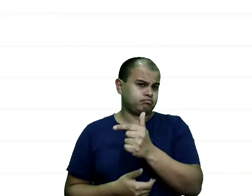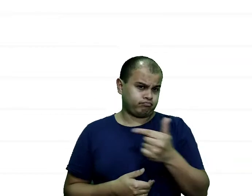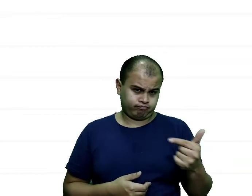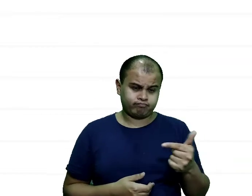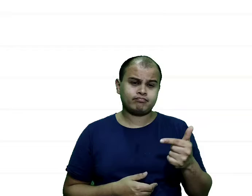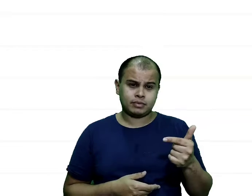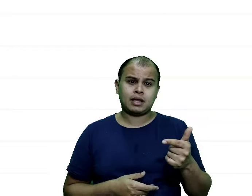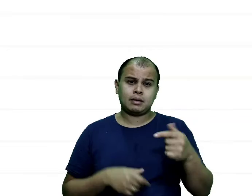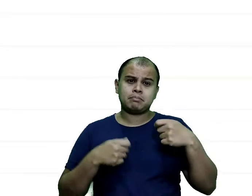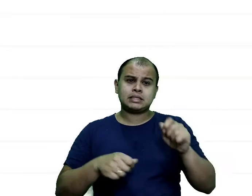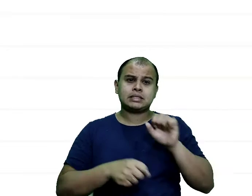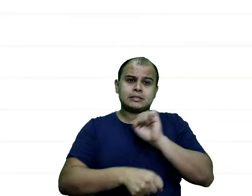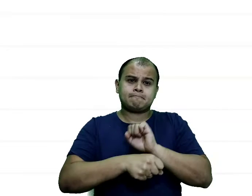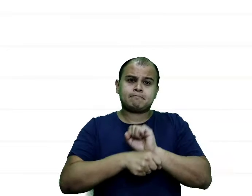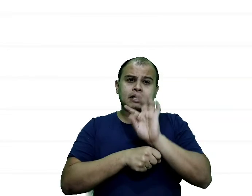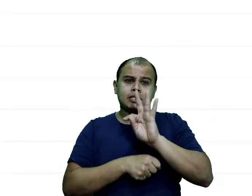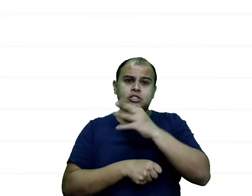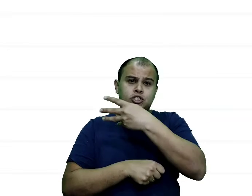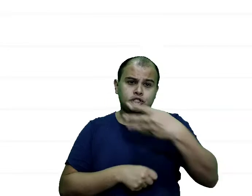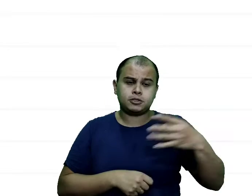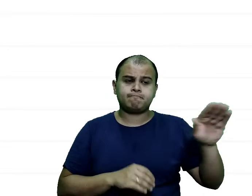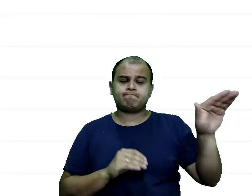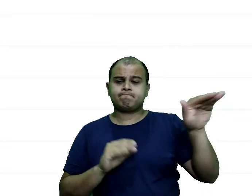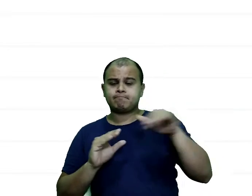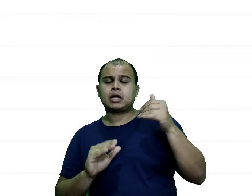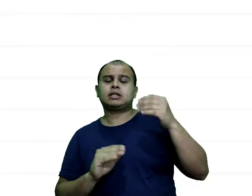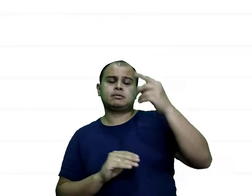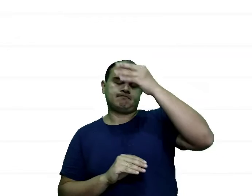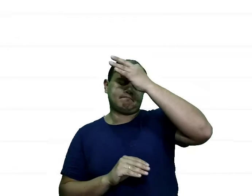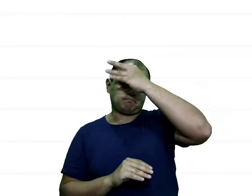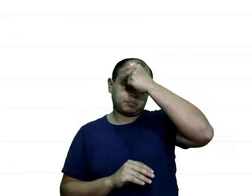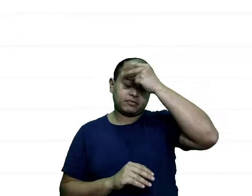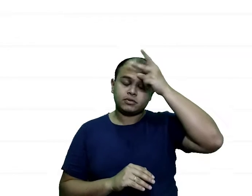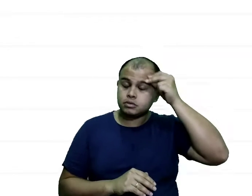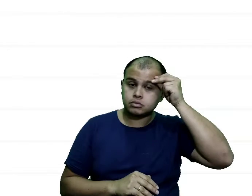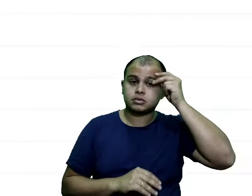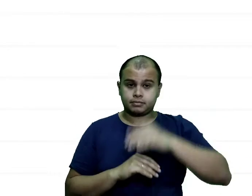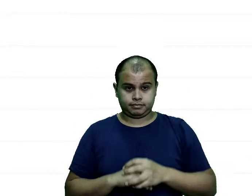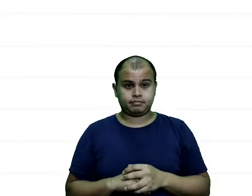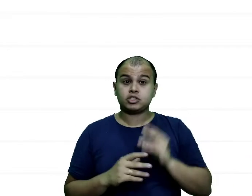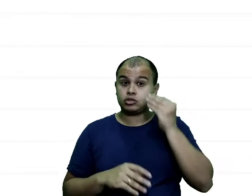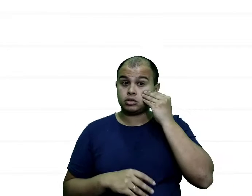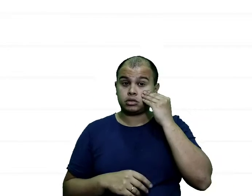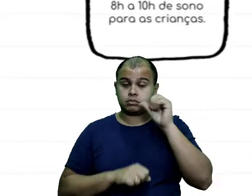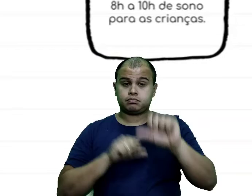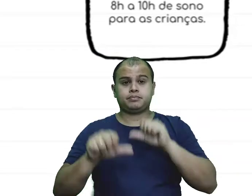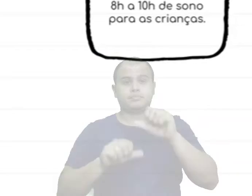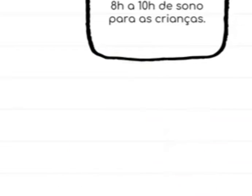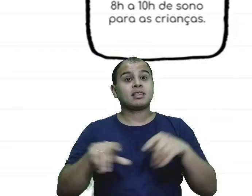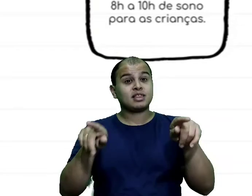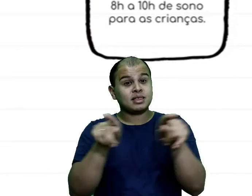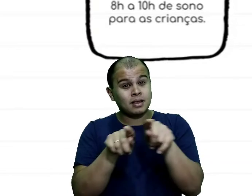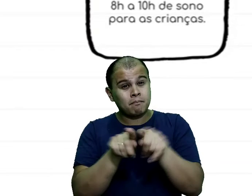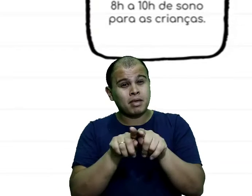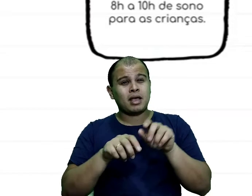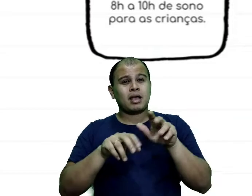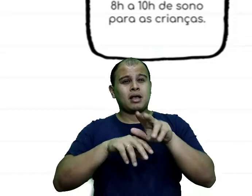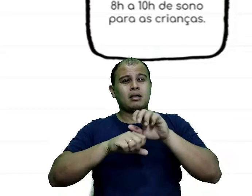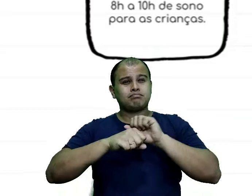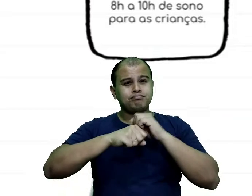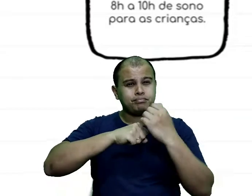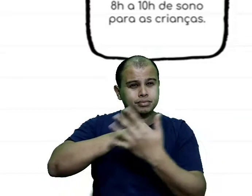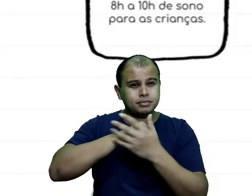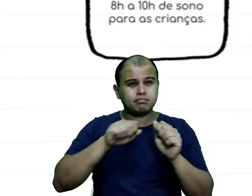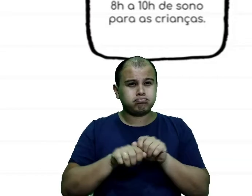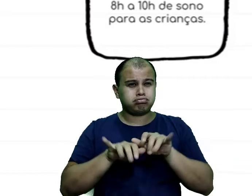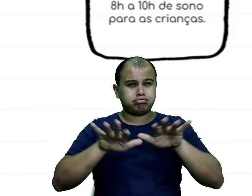gente depende da operadora encaminhar para a prefeitura, tá bom? Mas a gente tenta fazer a troca assim. E essa pandemia fez